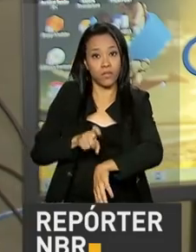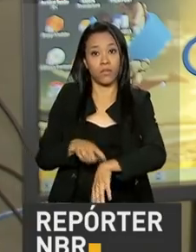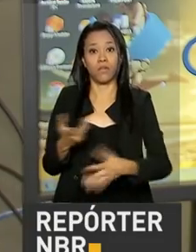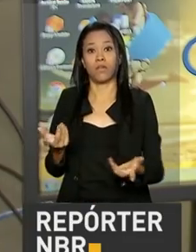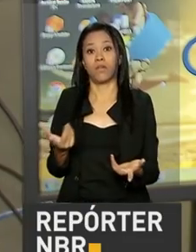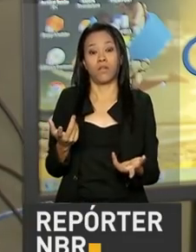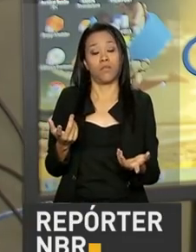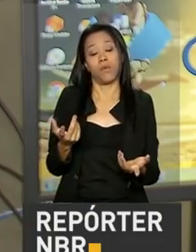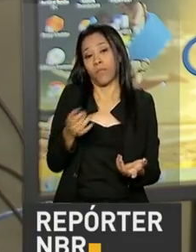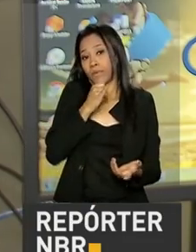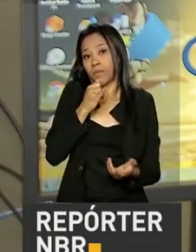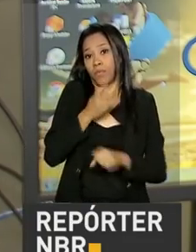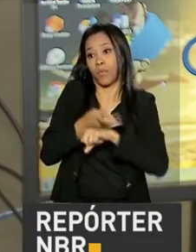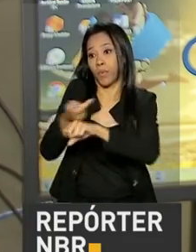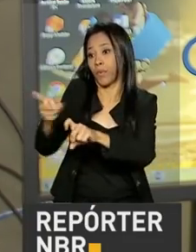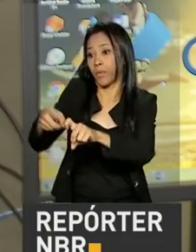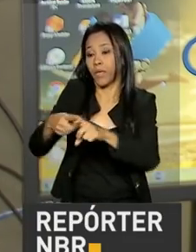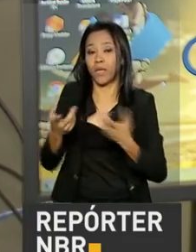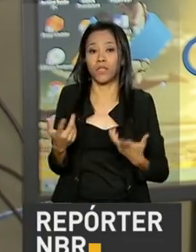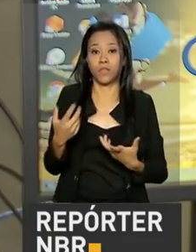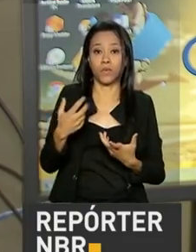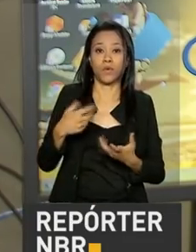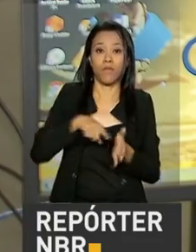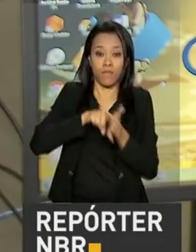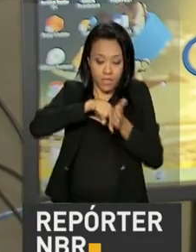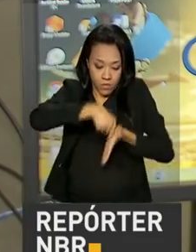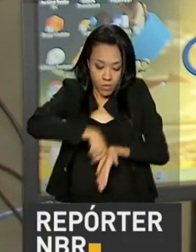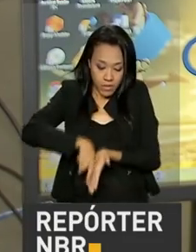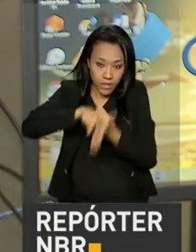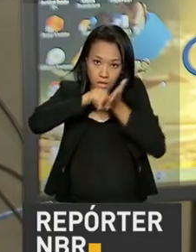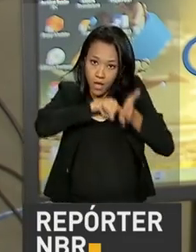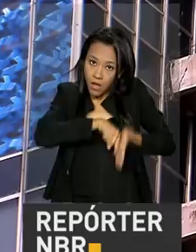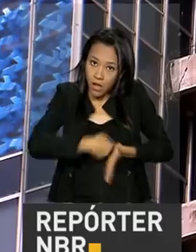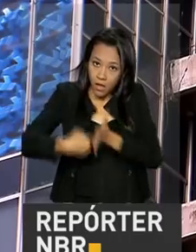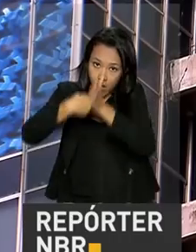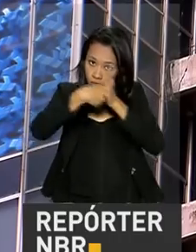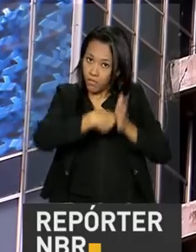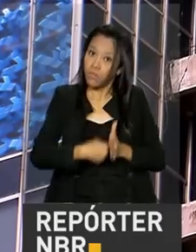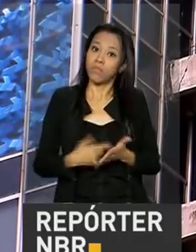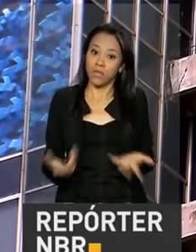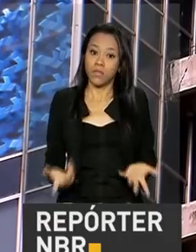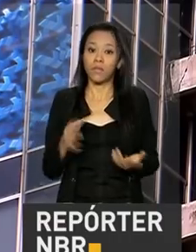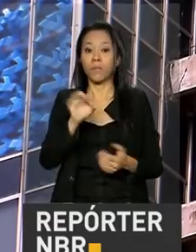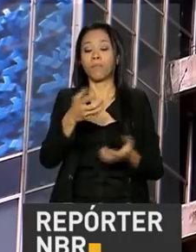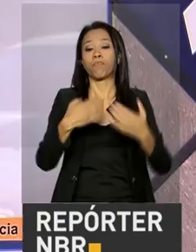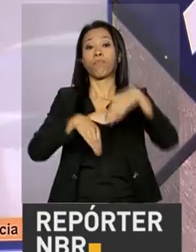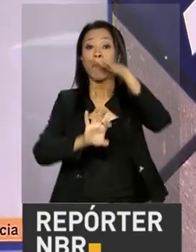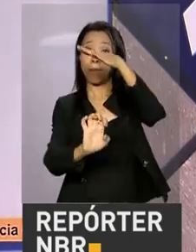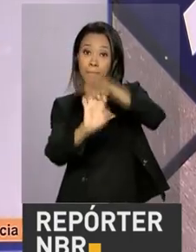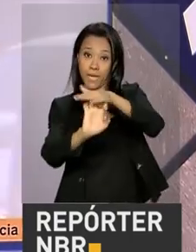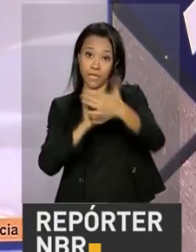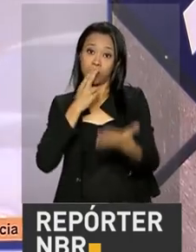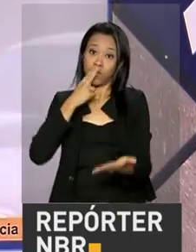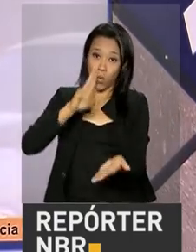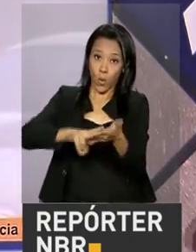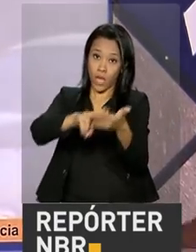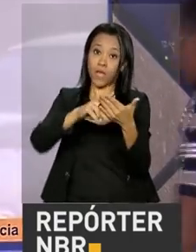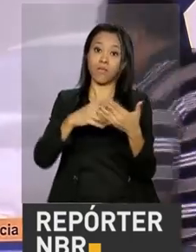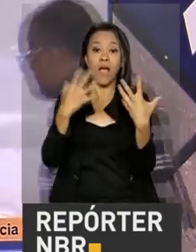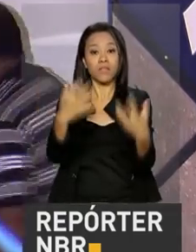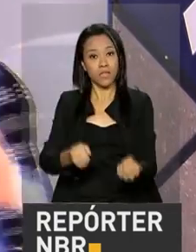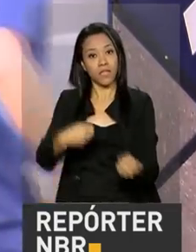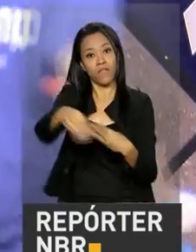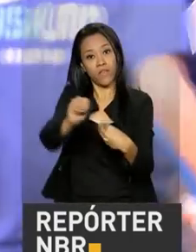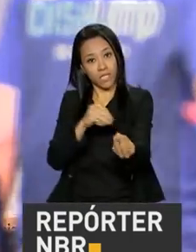consulta então fazer um exame então você tem essa possibilidade também os correios adota uma flexibilidade de horário nas